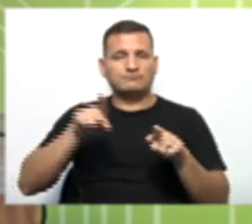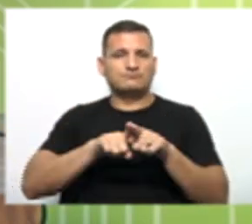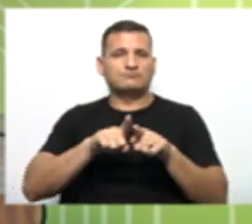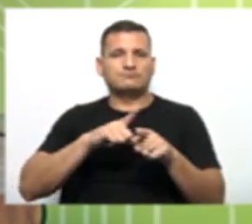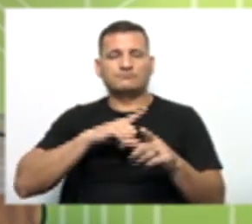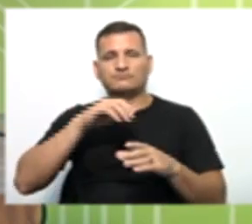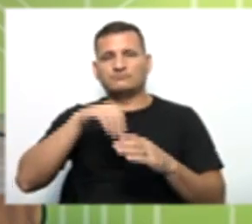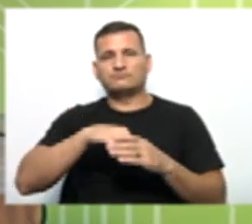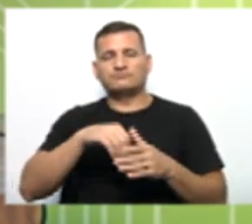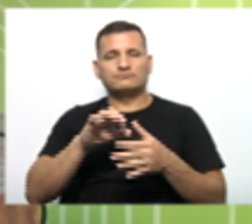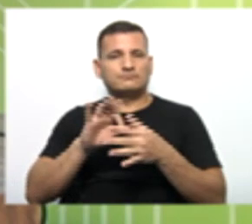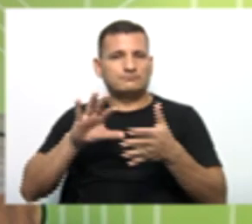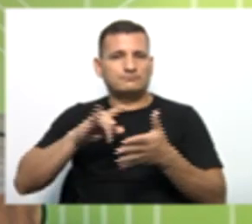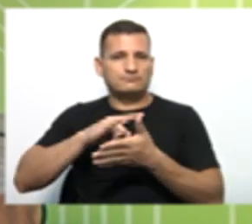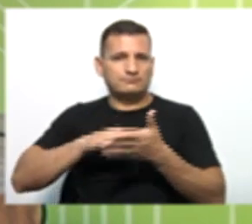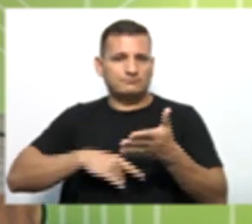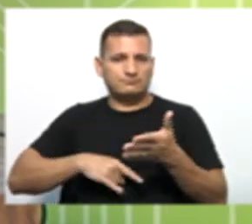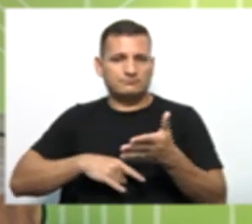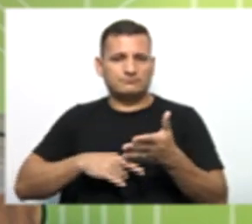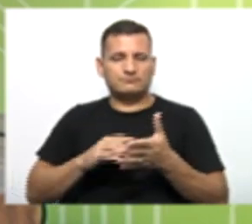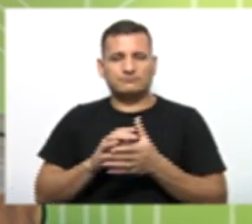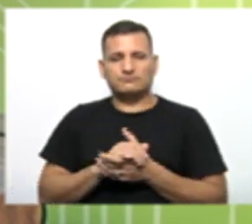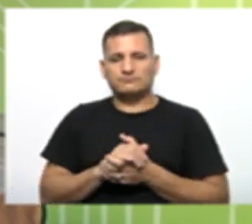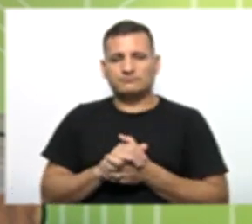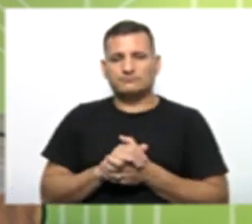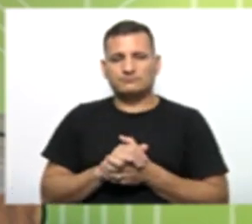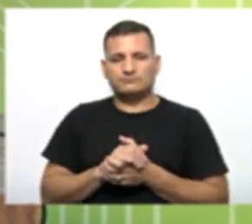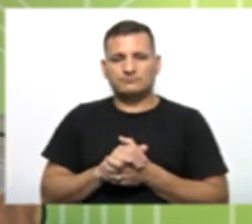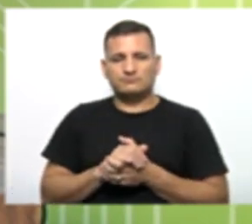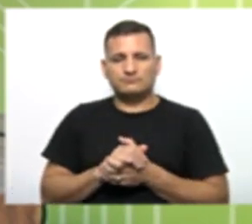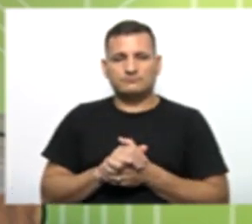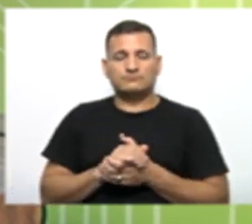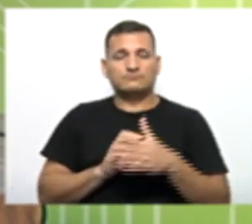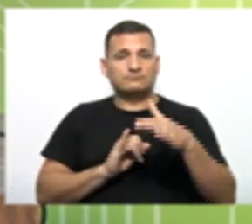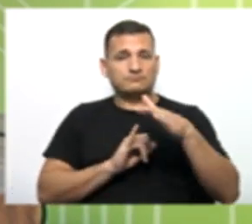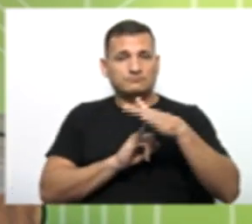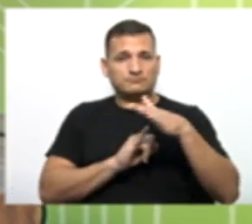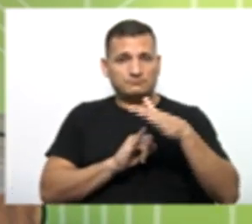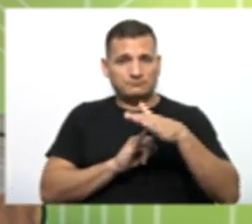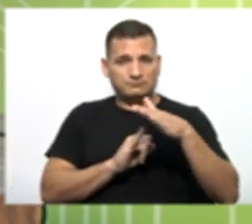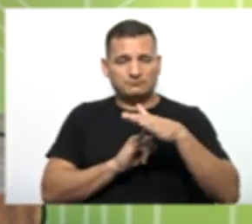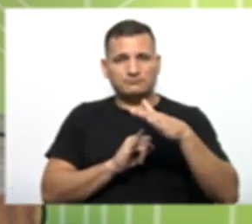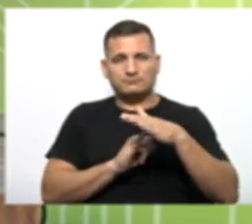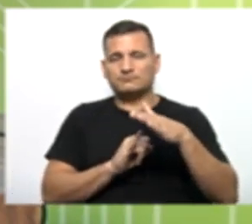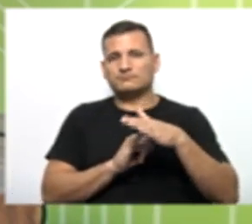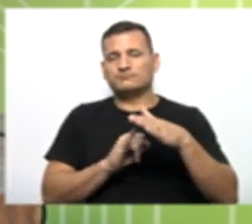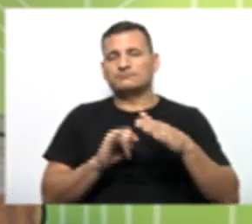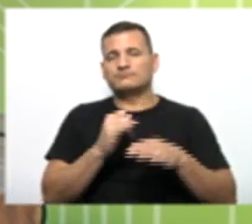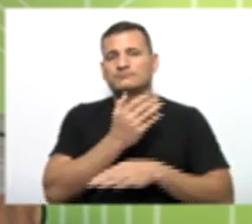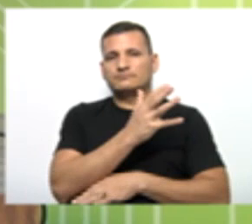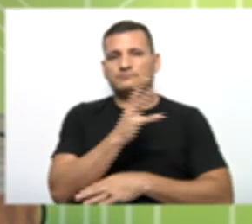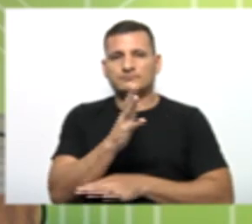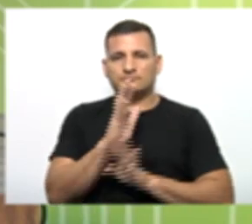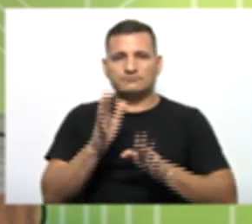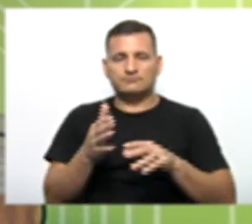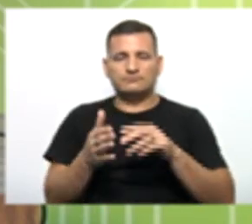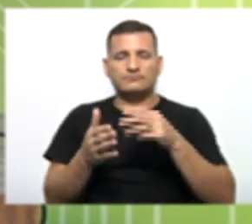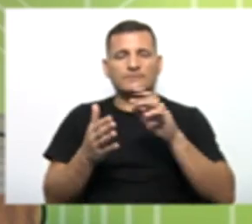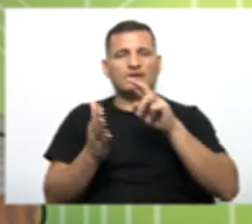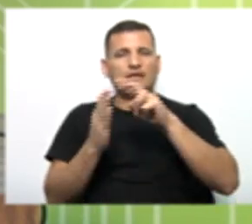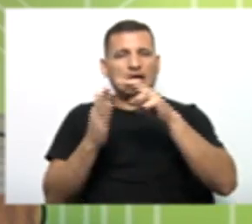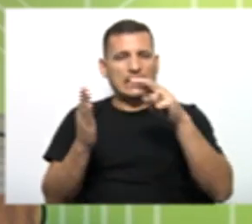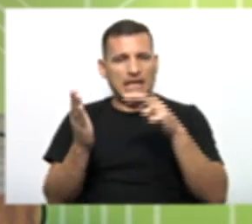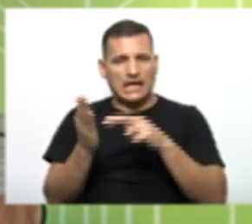de instalação. Só após os órgãos ambientais verificar que todos esses requisitos haviam